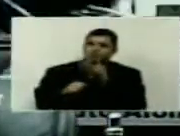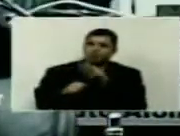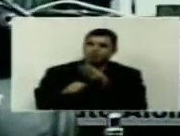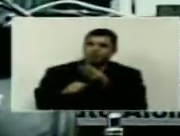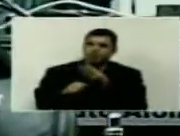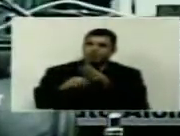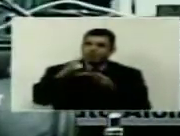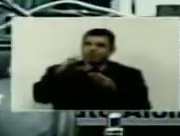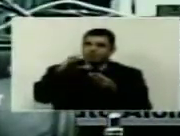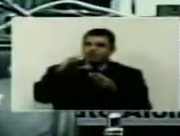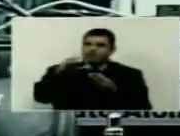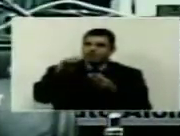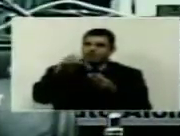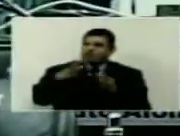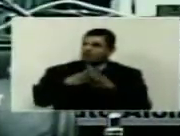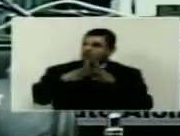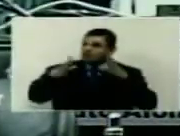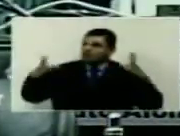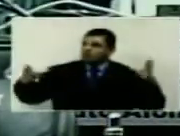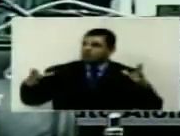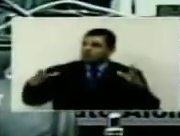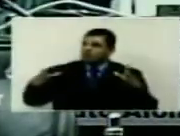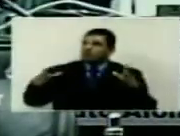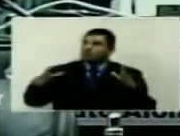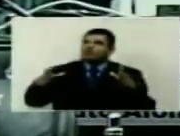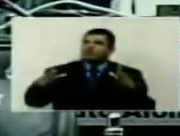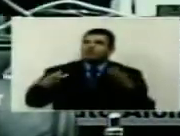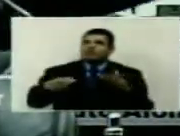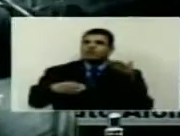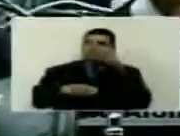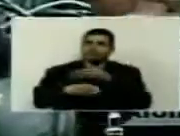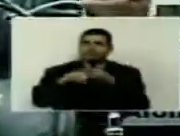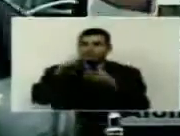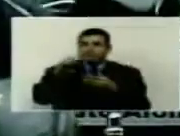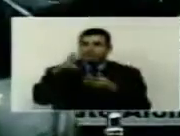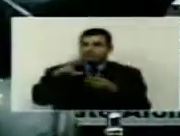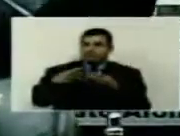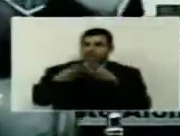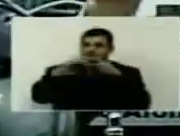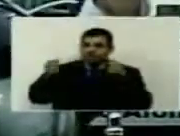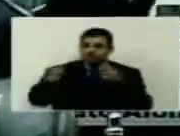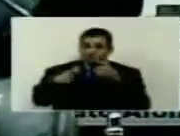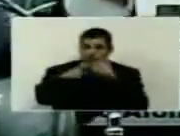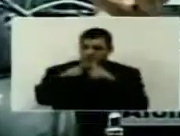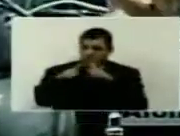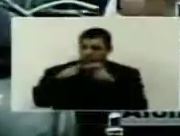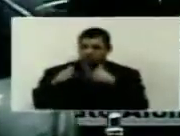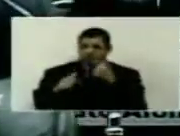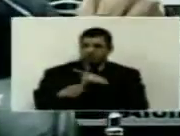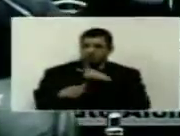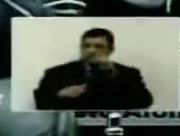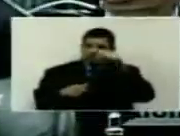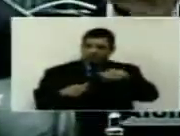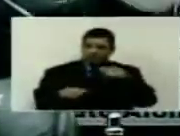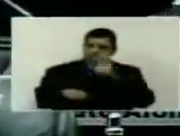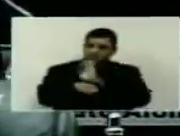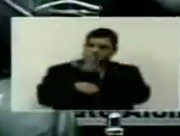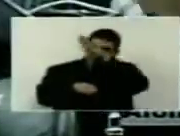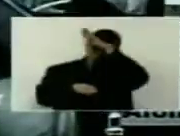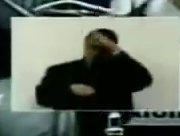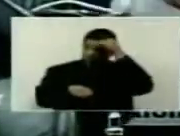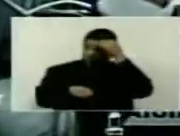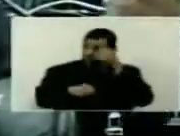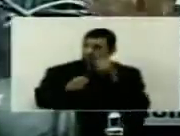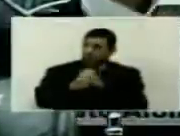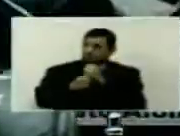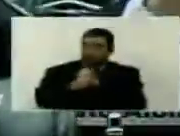A cassiterita aqui, aumentar o potencial de produção da cassiterita, são situações que nós temos aqui no estado do Amazonas